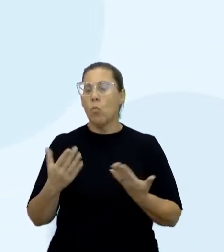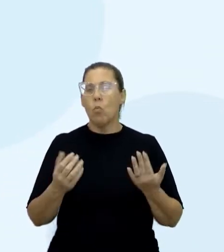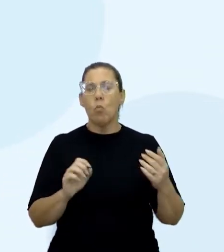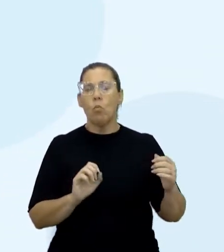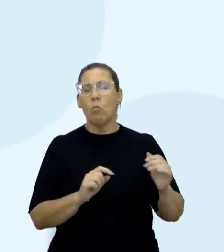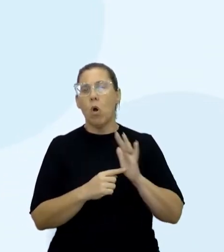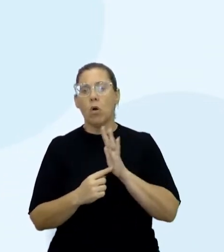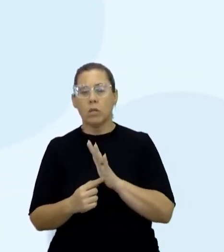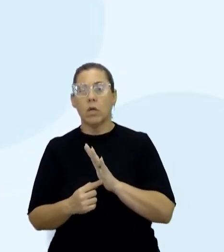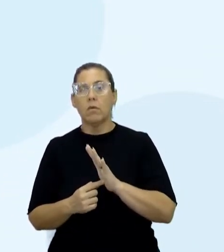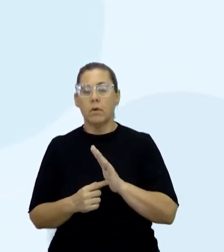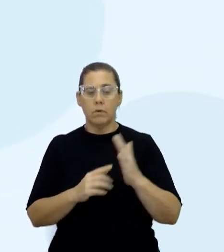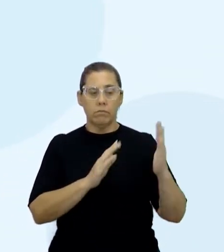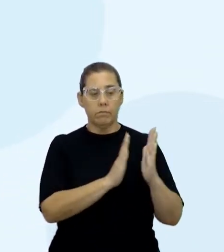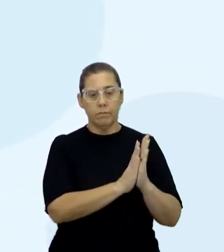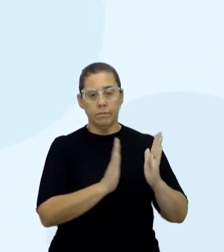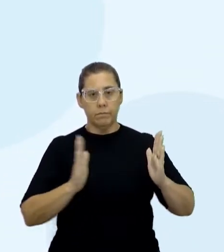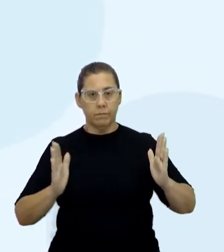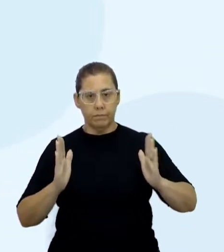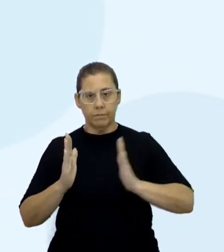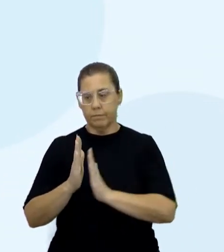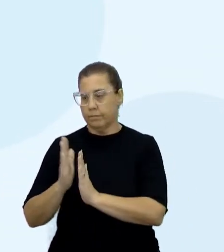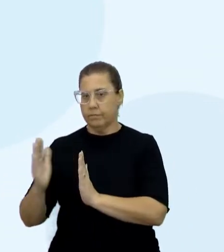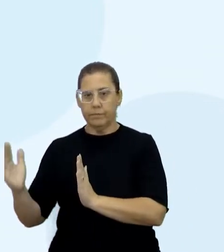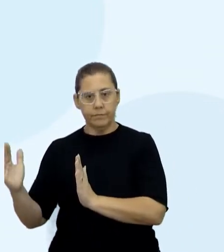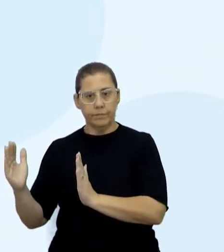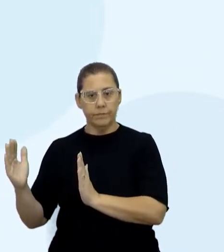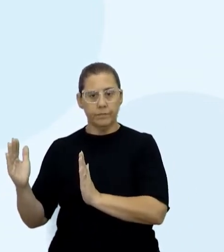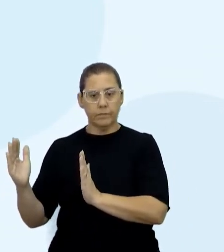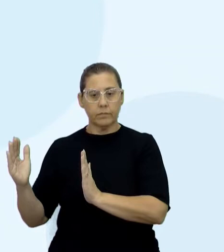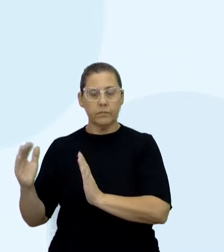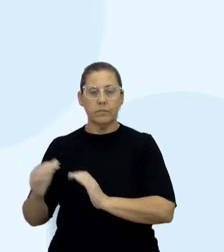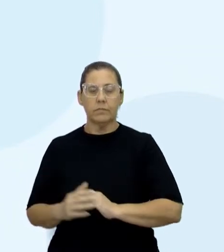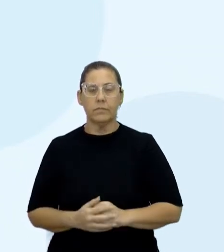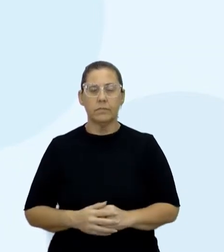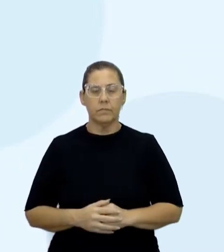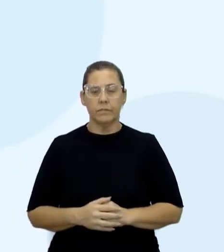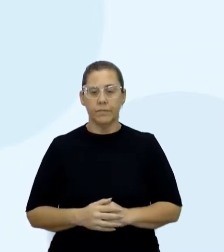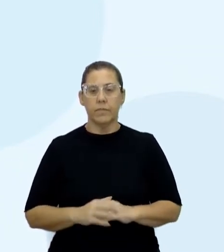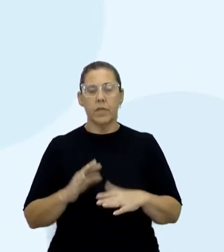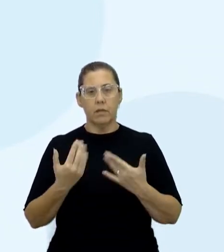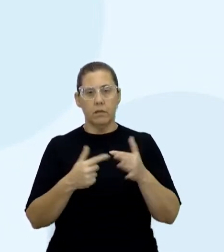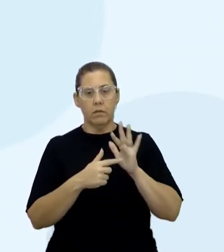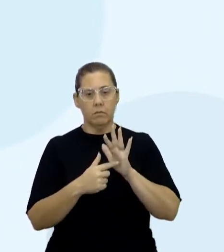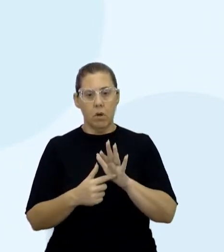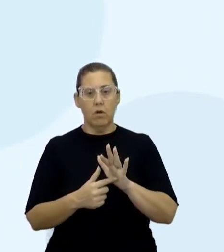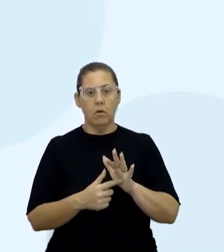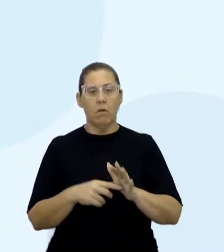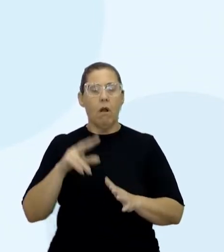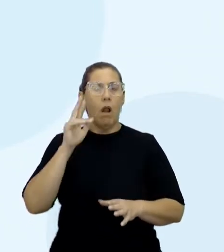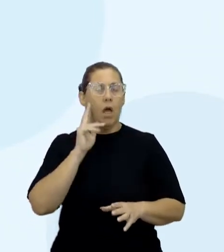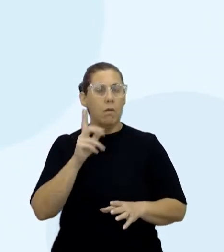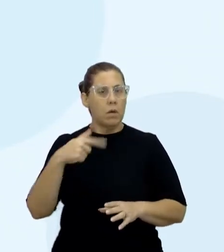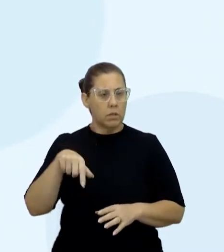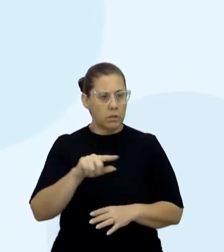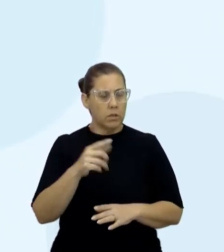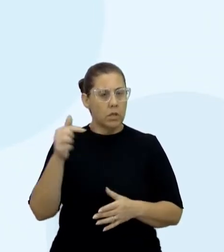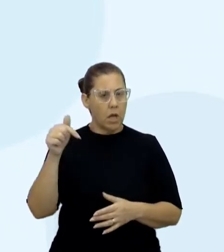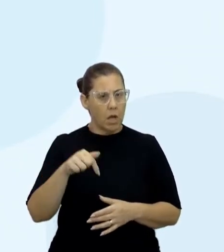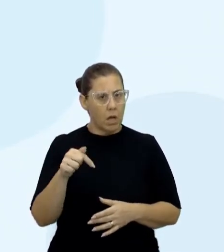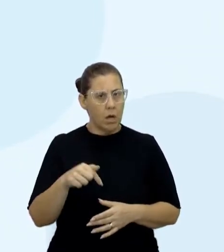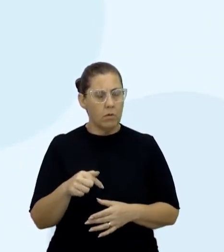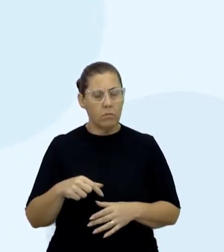ali vai refletir no espelho de forma simétrica, né? E é assim que a gente faz o traçado, lembrando que a gente está aqui